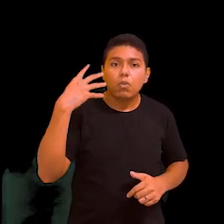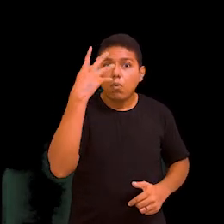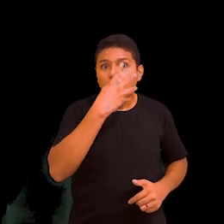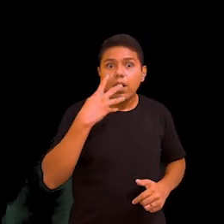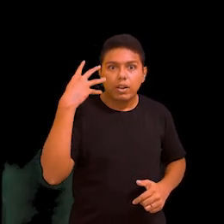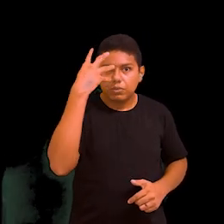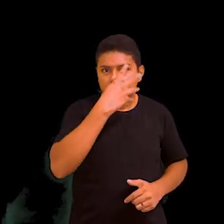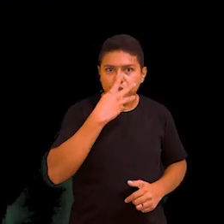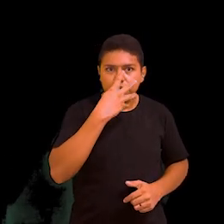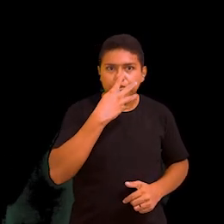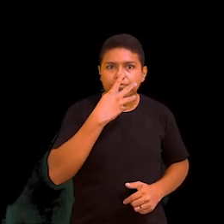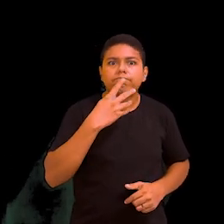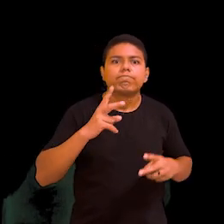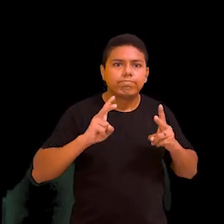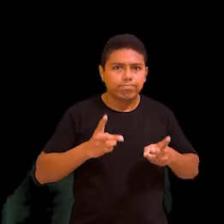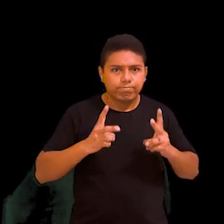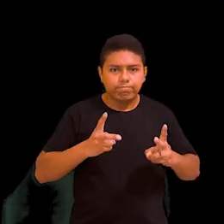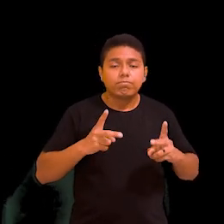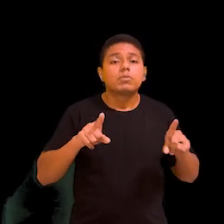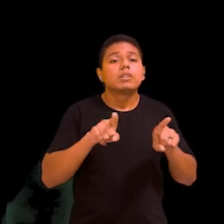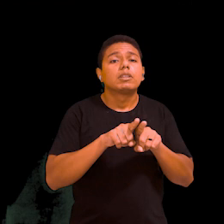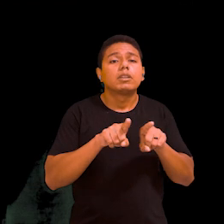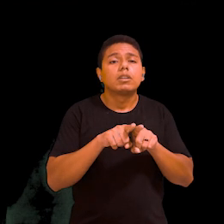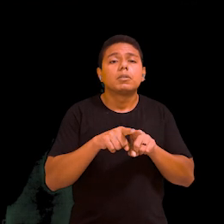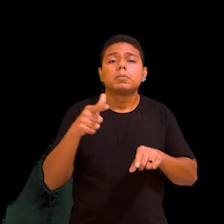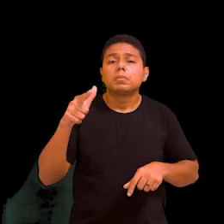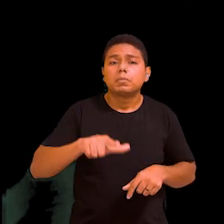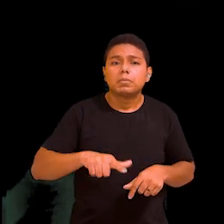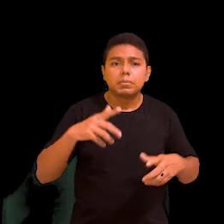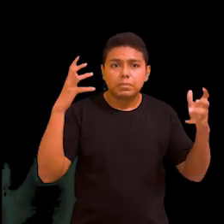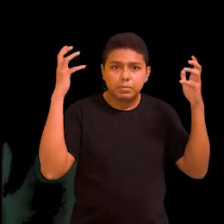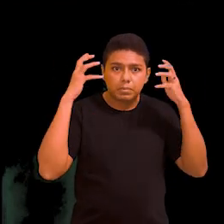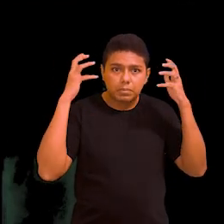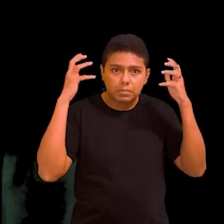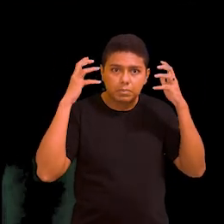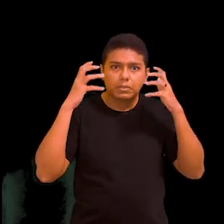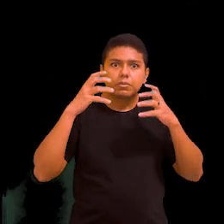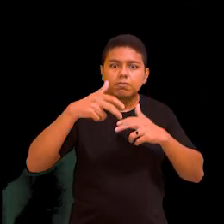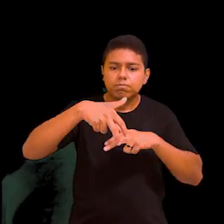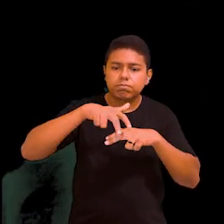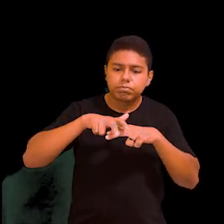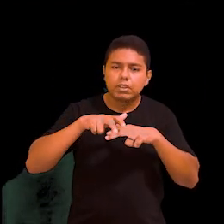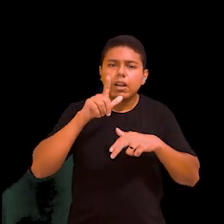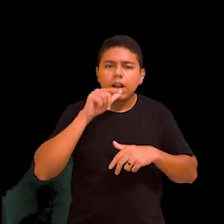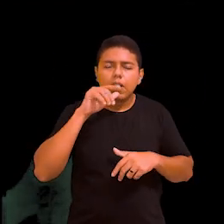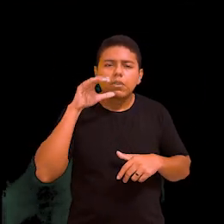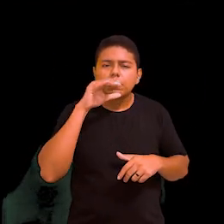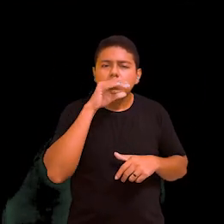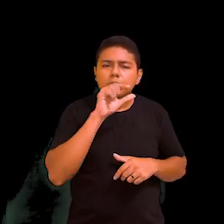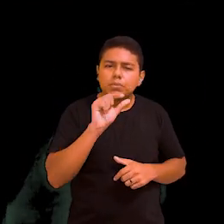10 a 20 minutos a cada 4 horas. E pode-se ainda realizar banhos